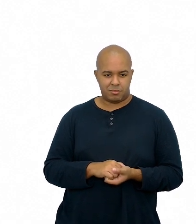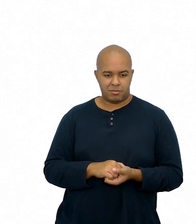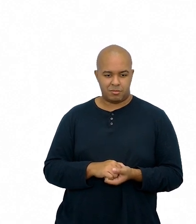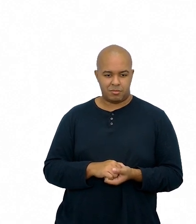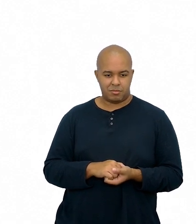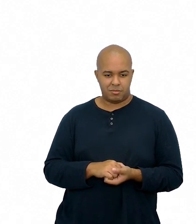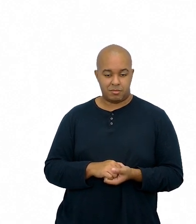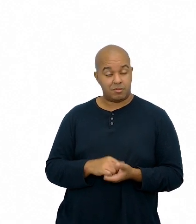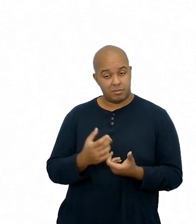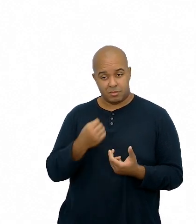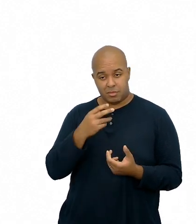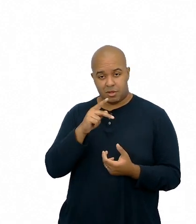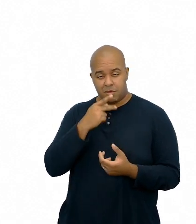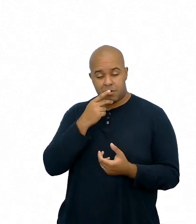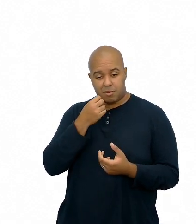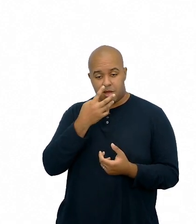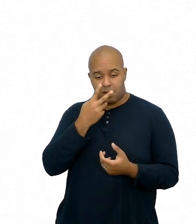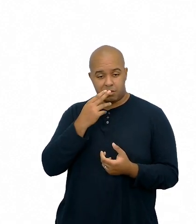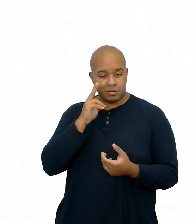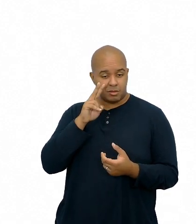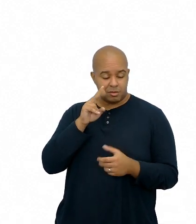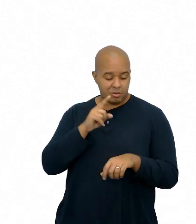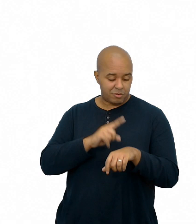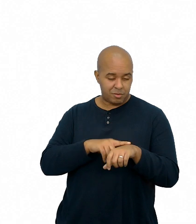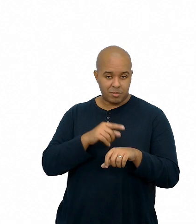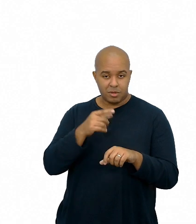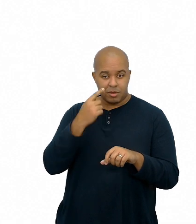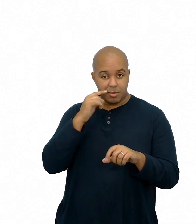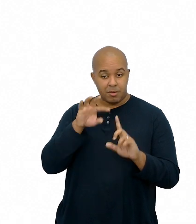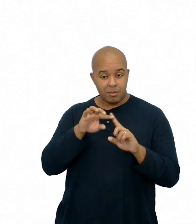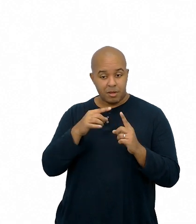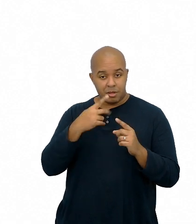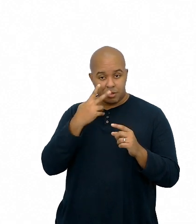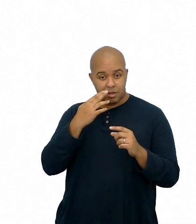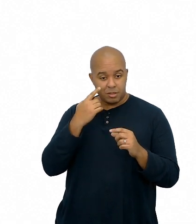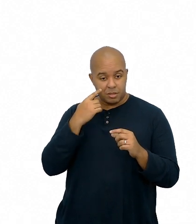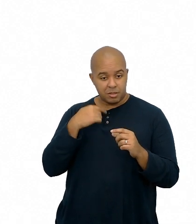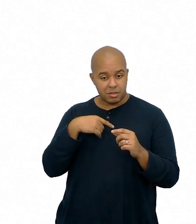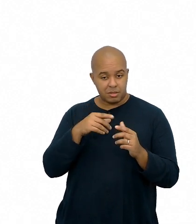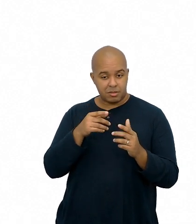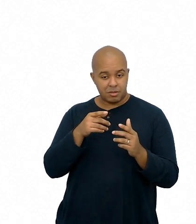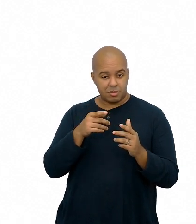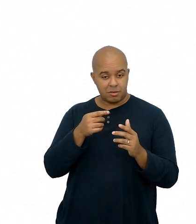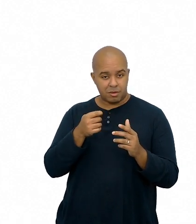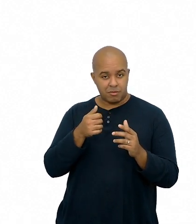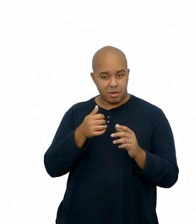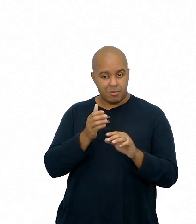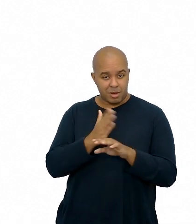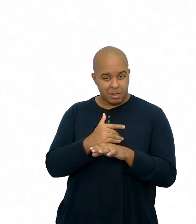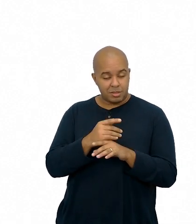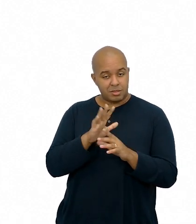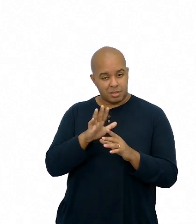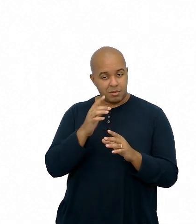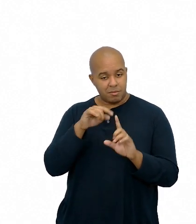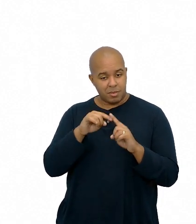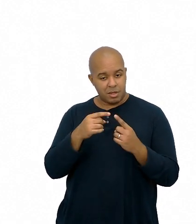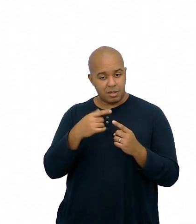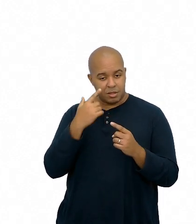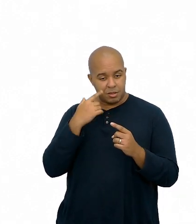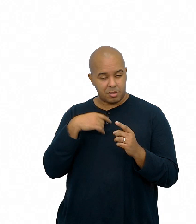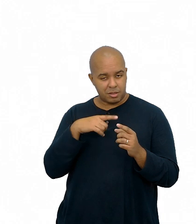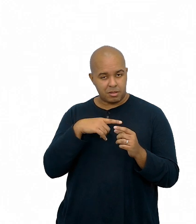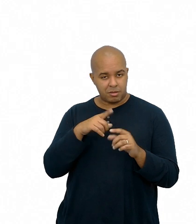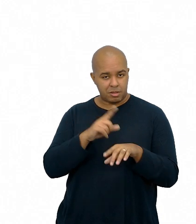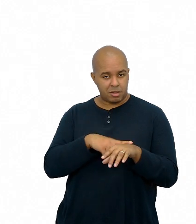Bom, gente, eu acho que eu estou olhando o meu tempo aqui, mas eu estou achando que eu vou ainda terminar bem antes, mas vocês terão